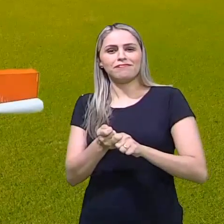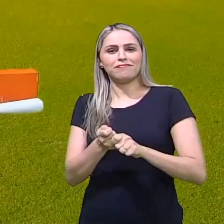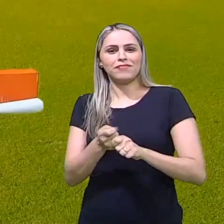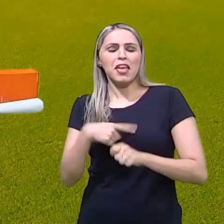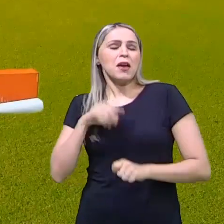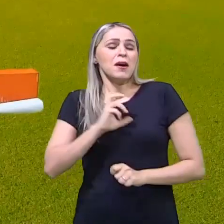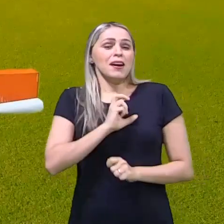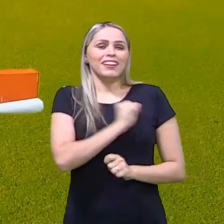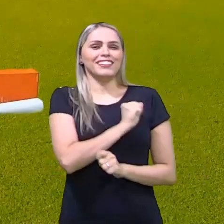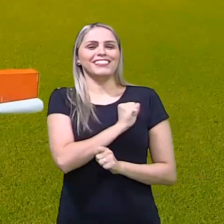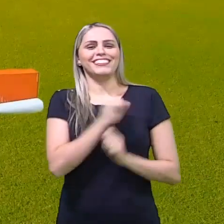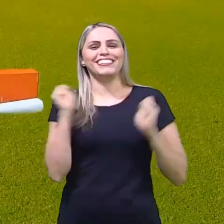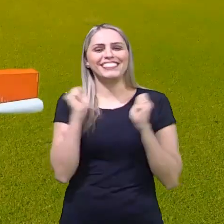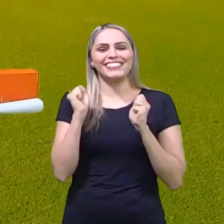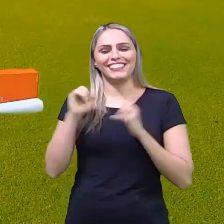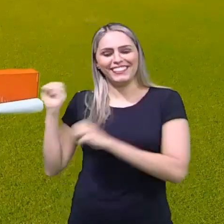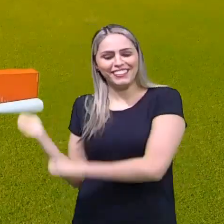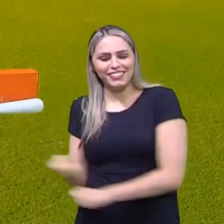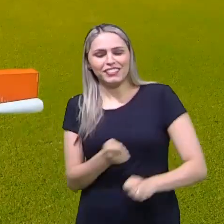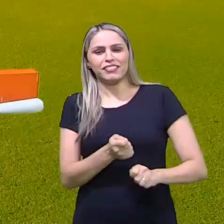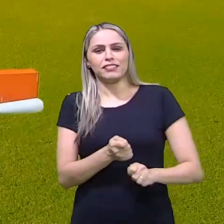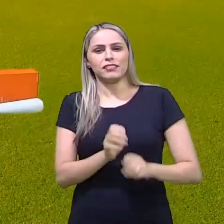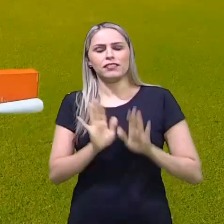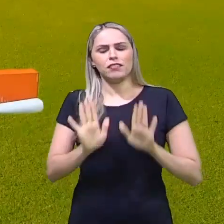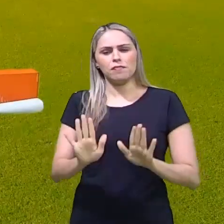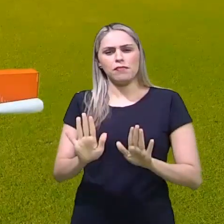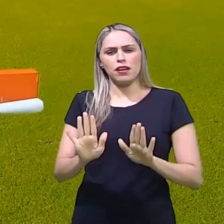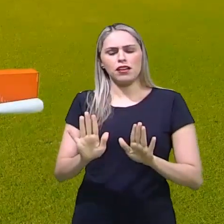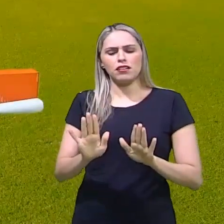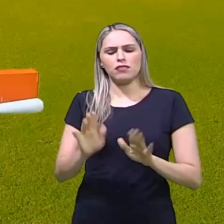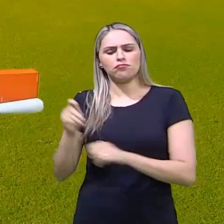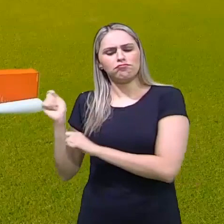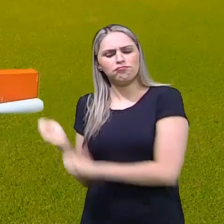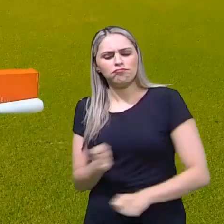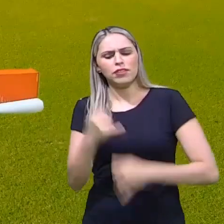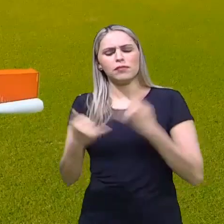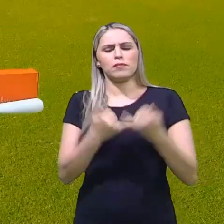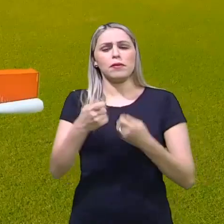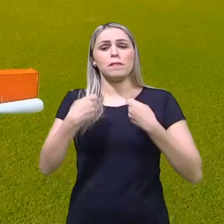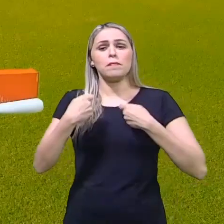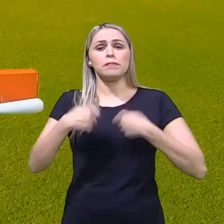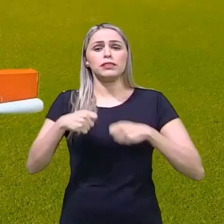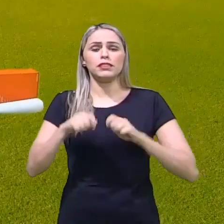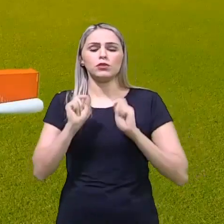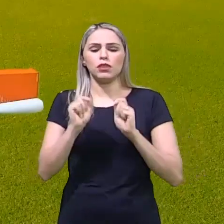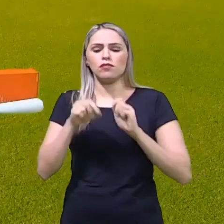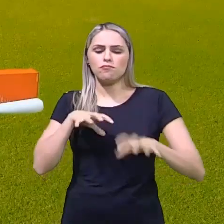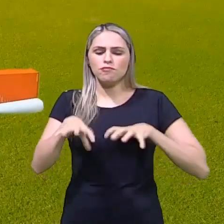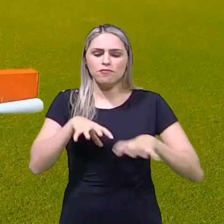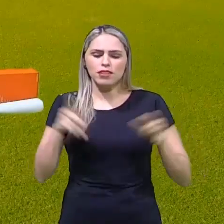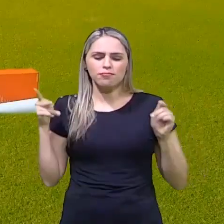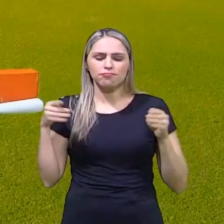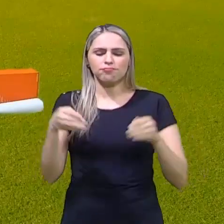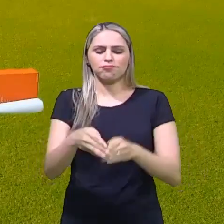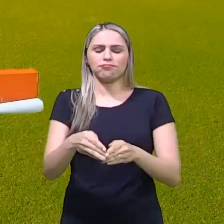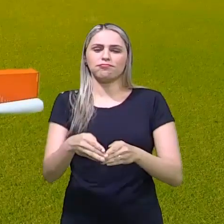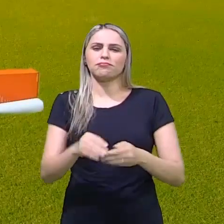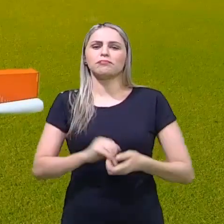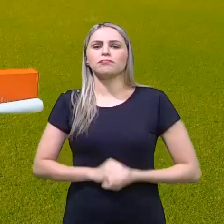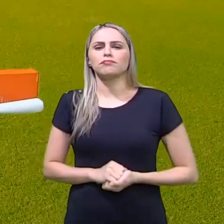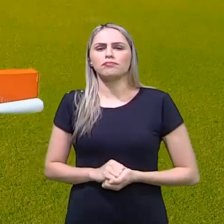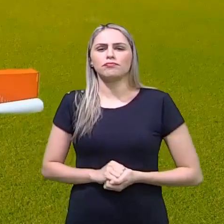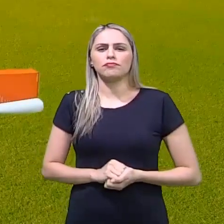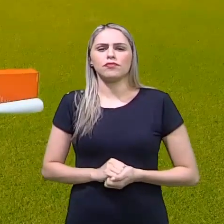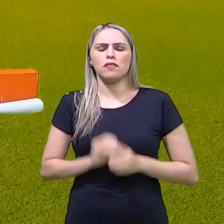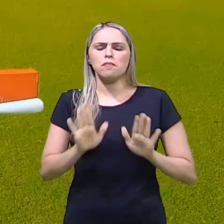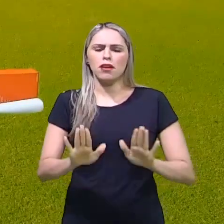brincar de golfe! Então vamos brincar de golfe? Vamos! Só que para brincar de golfe, a gente precisa aprender a fazer os movimentos. Movimentos? É. Como é que são os movimentos do golfe? O que eu